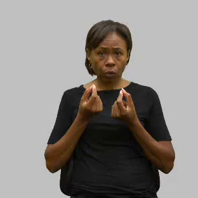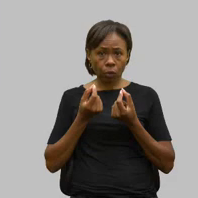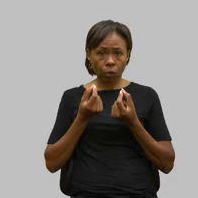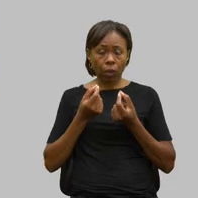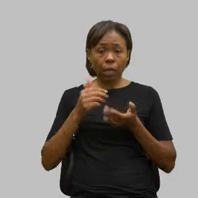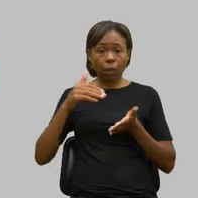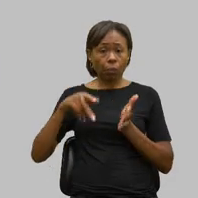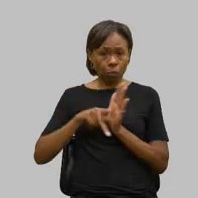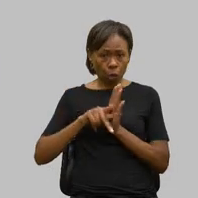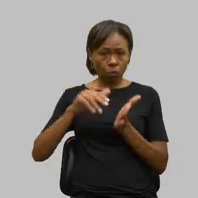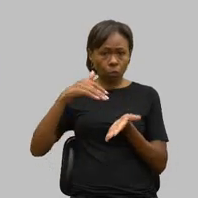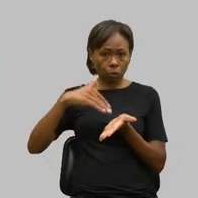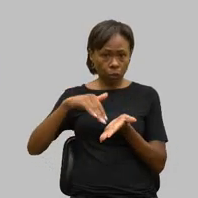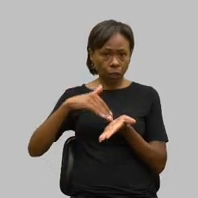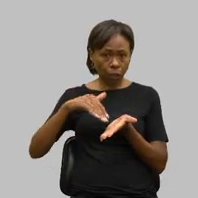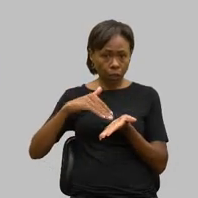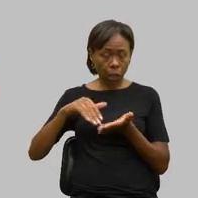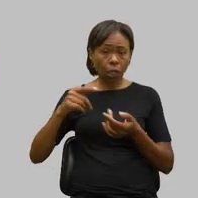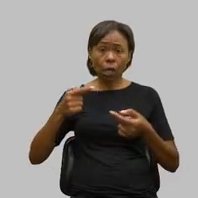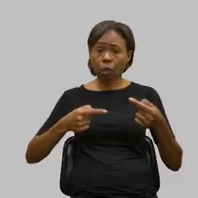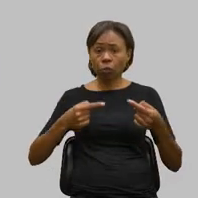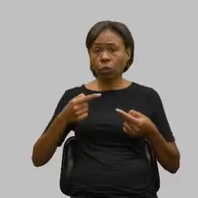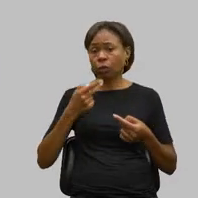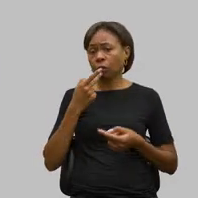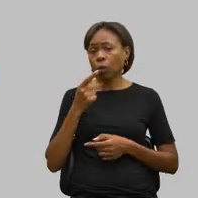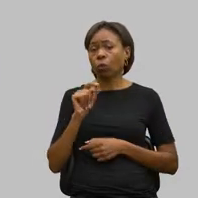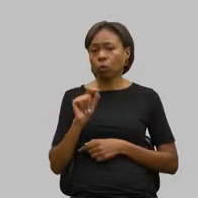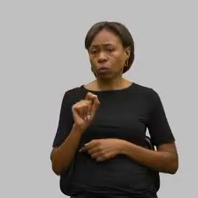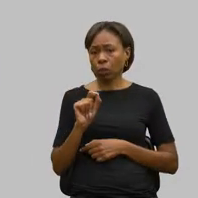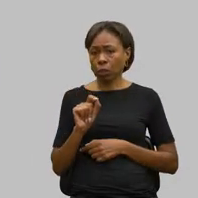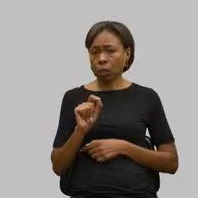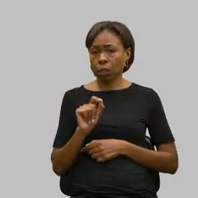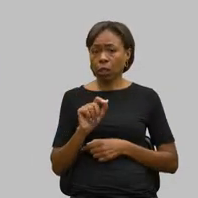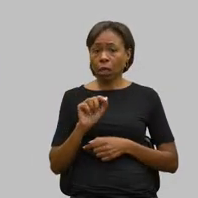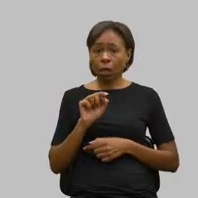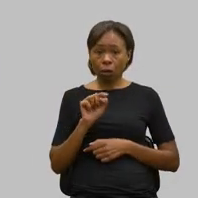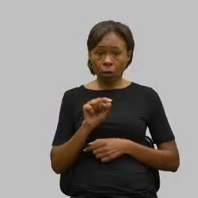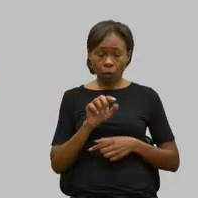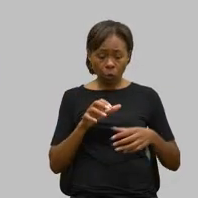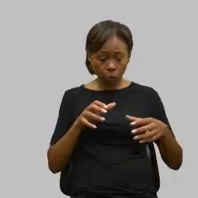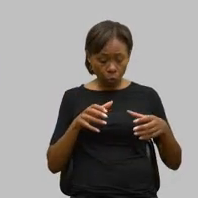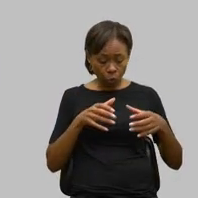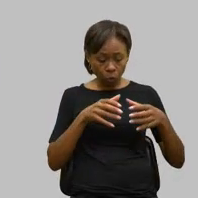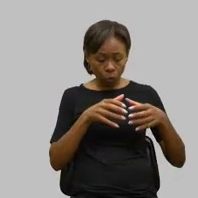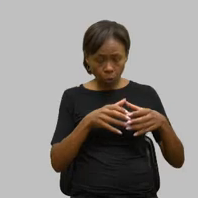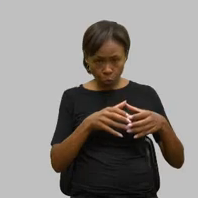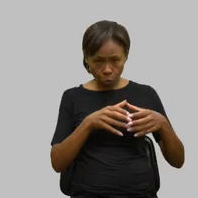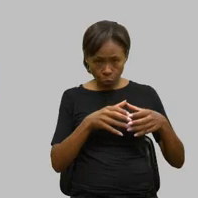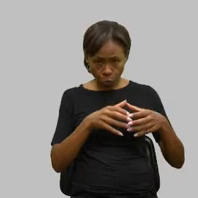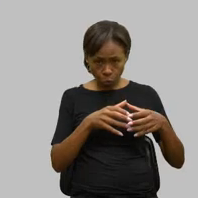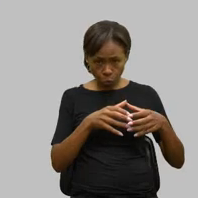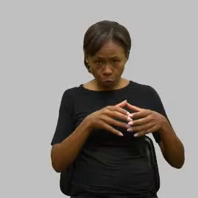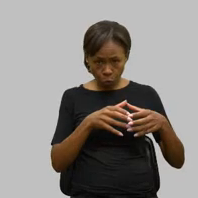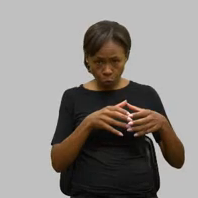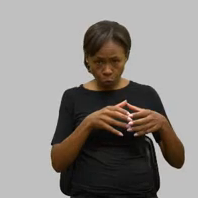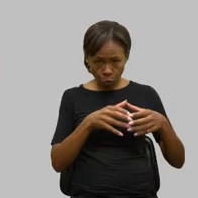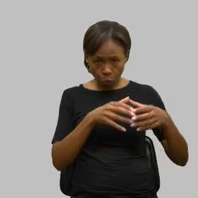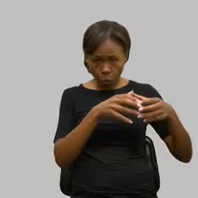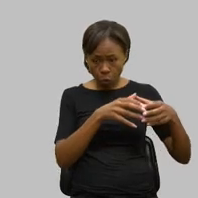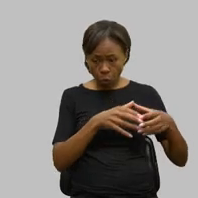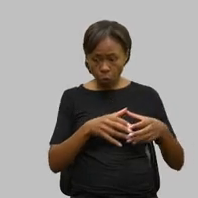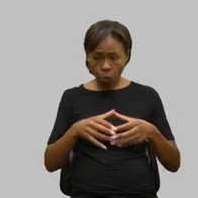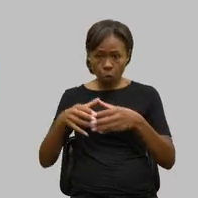secretaria, ela coloca o seguinte, aquele bloco tem que ir para um só lugar.